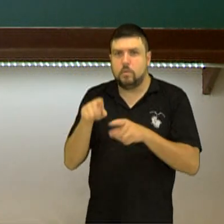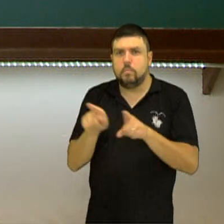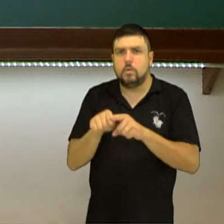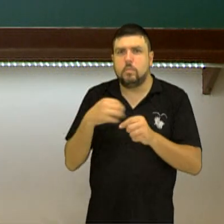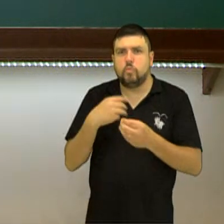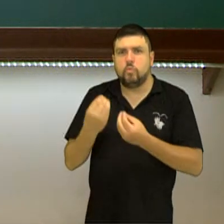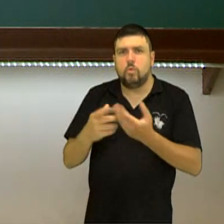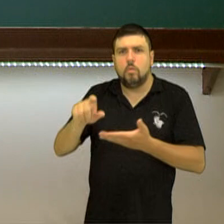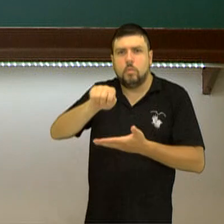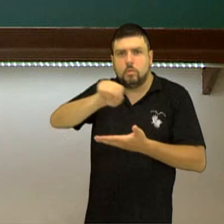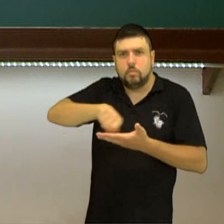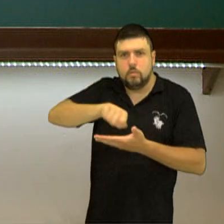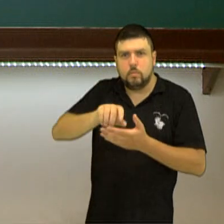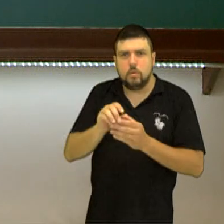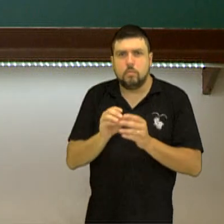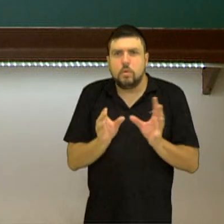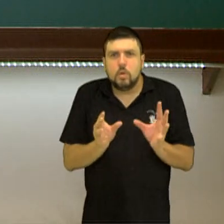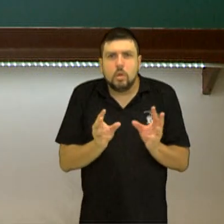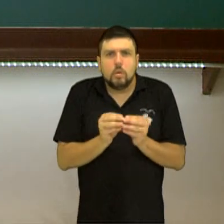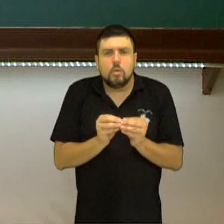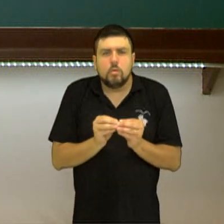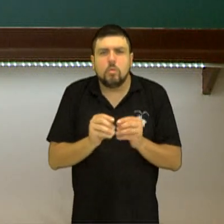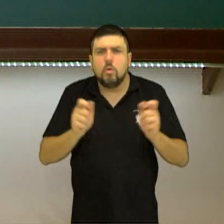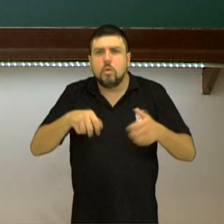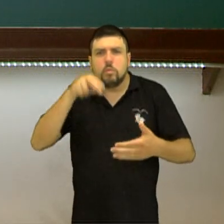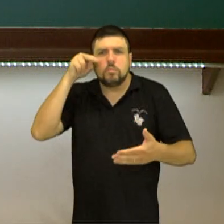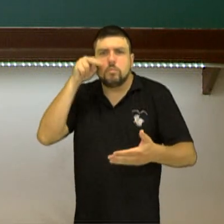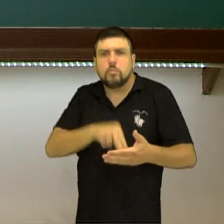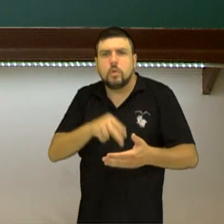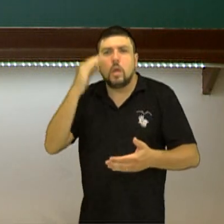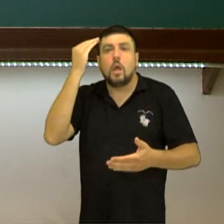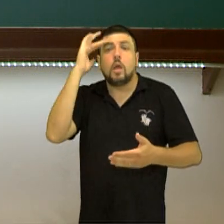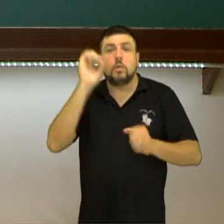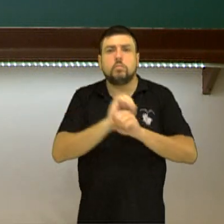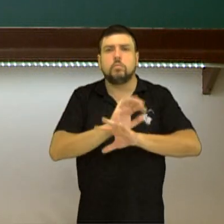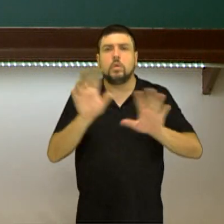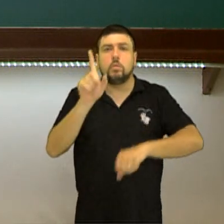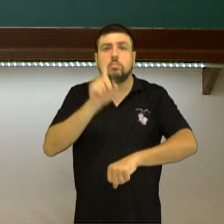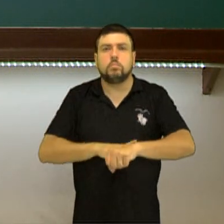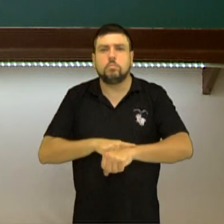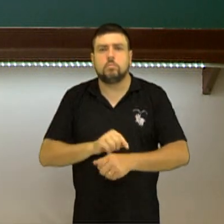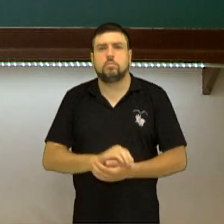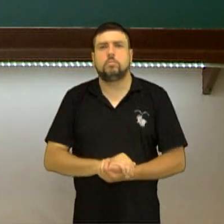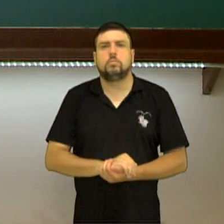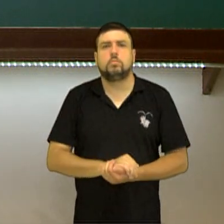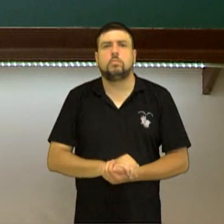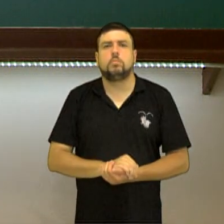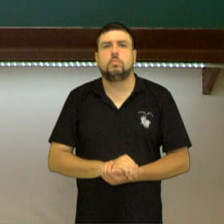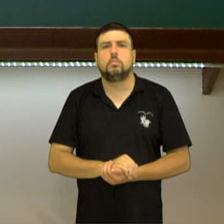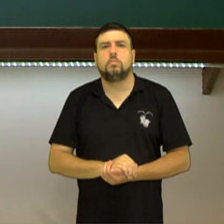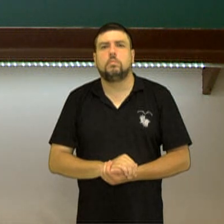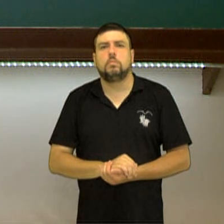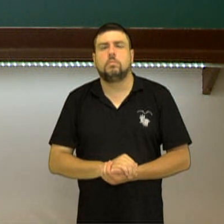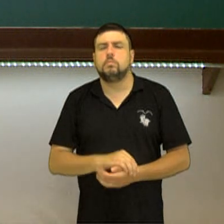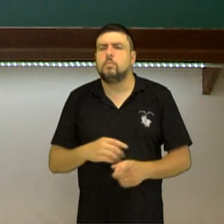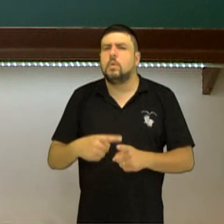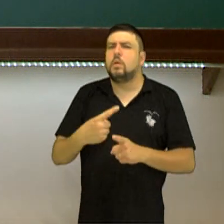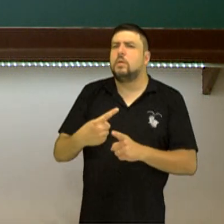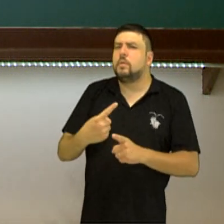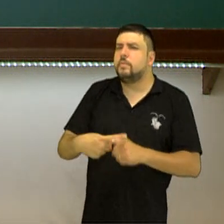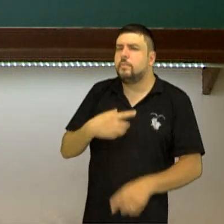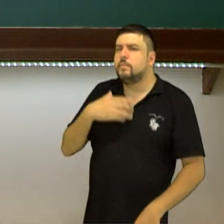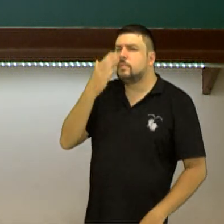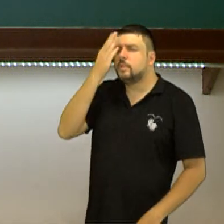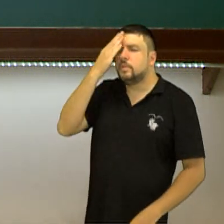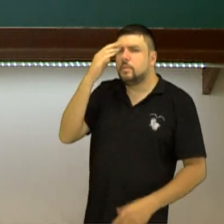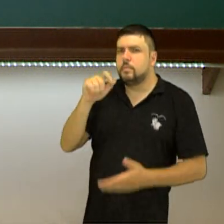Por que saber notação científica? Então a notação científica, né, como eu acabei de falar, é extremamente importante para ciência,